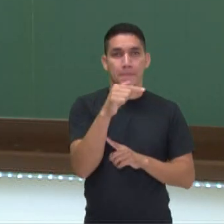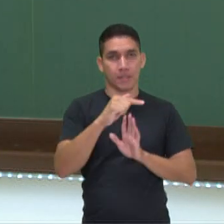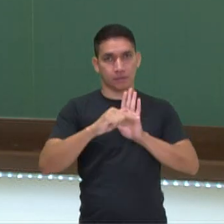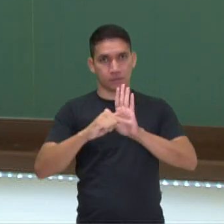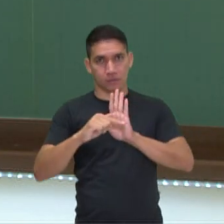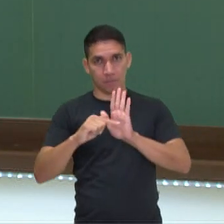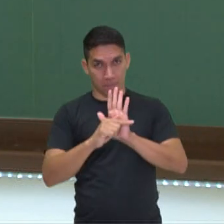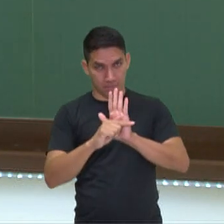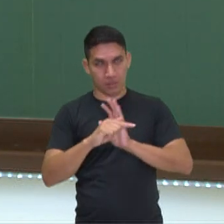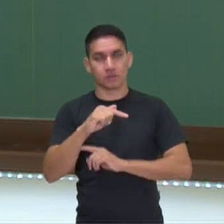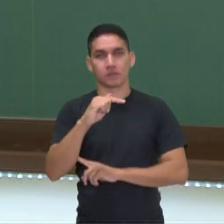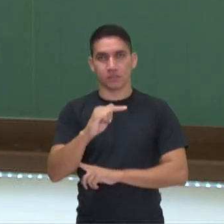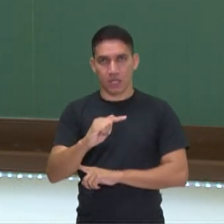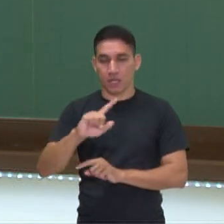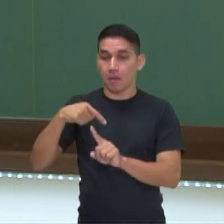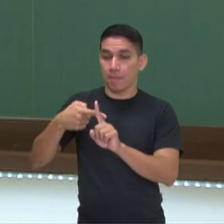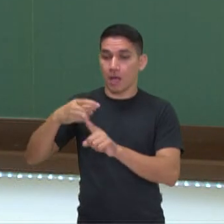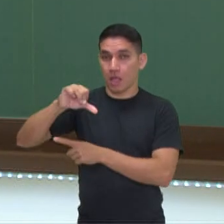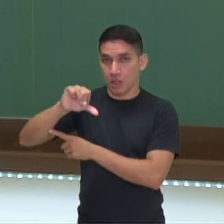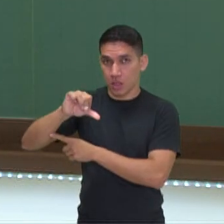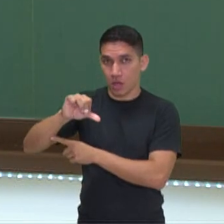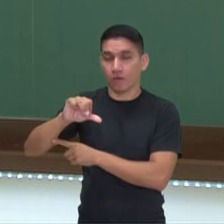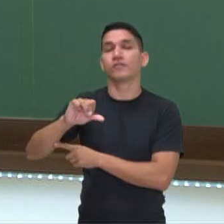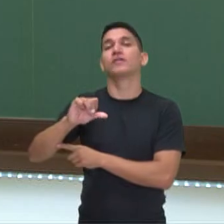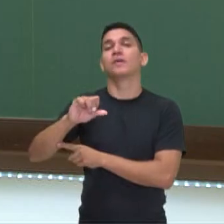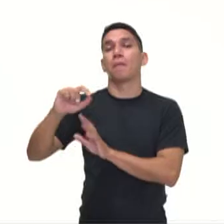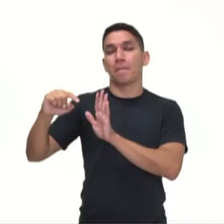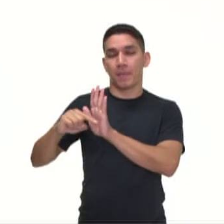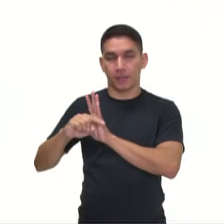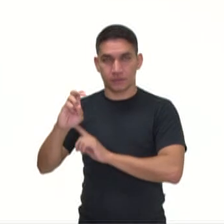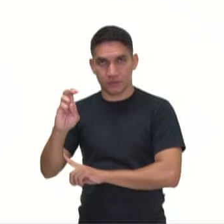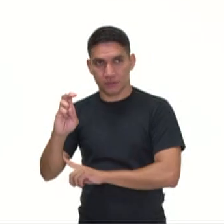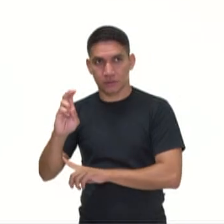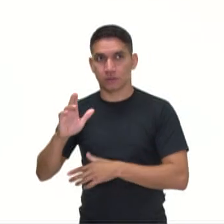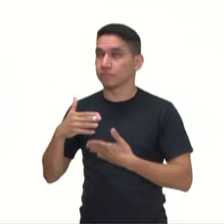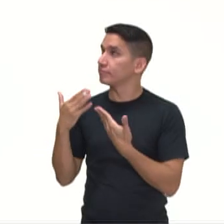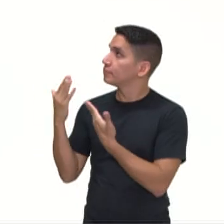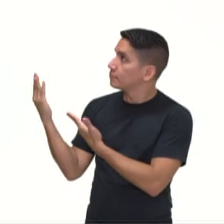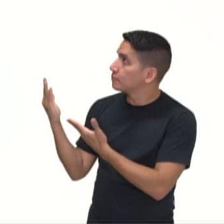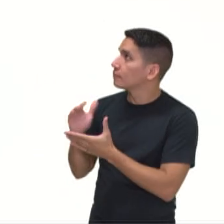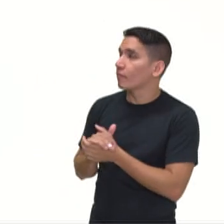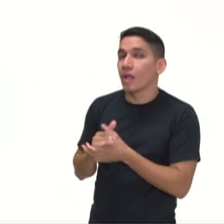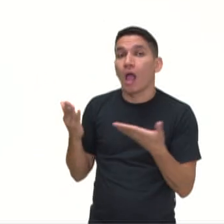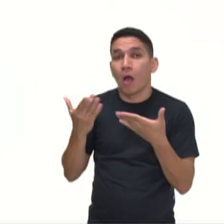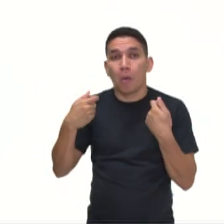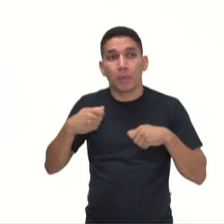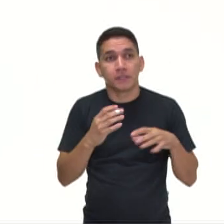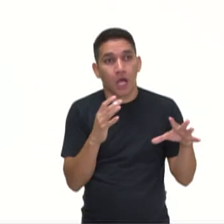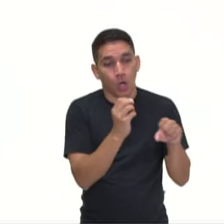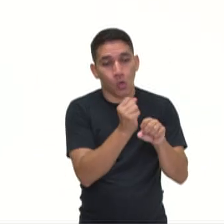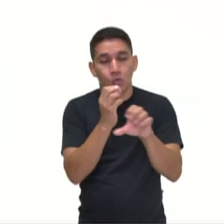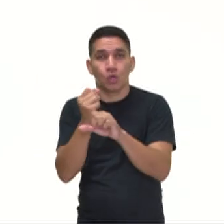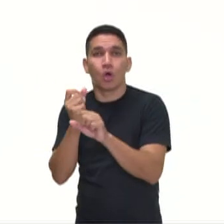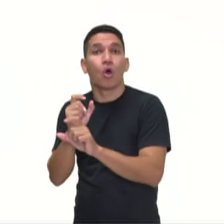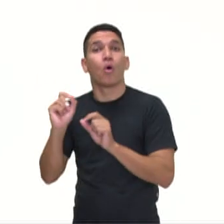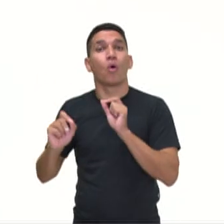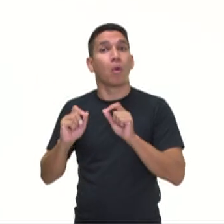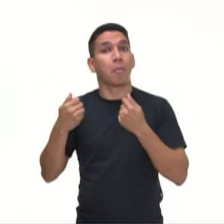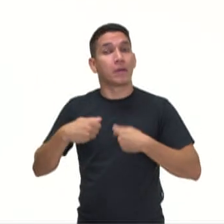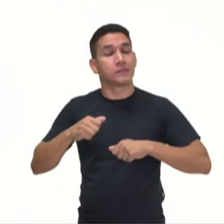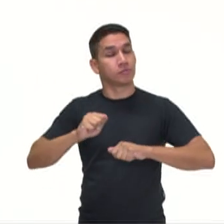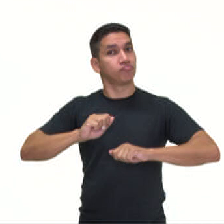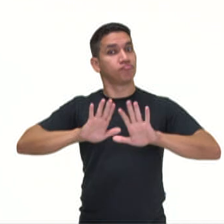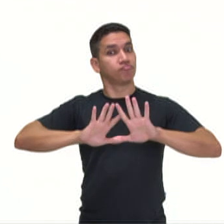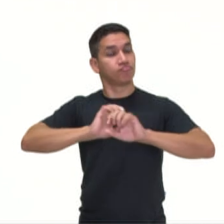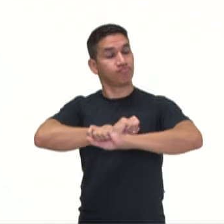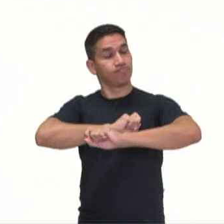mais 9 e o C por menos 5. Bom, tenho que somar esses valores, então eu tenho que cuidar